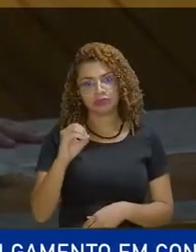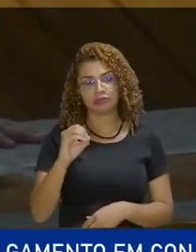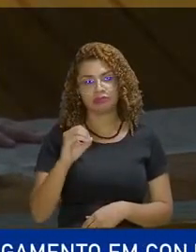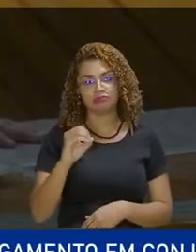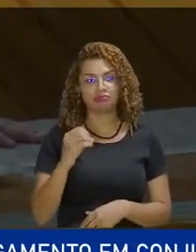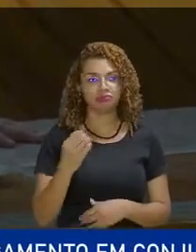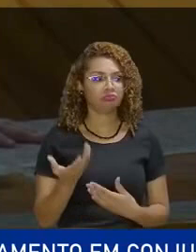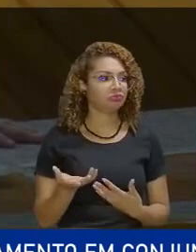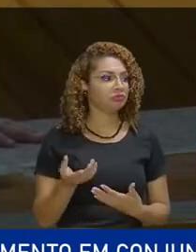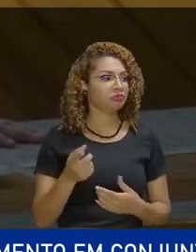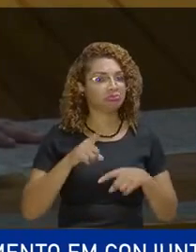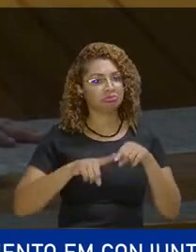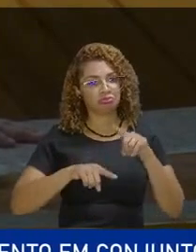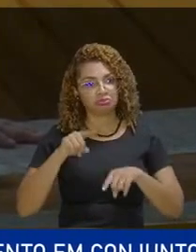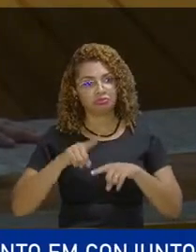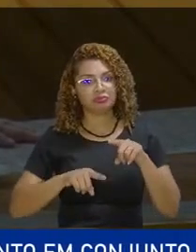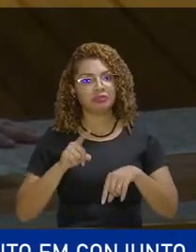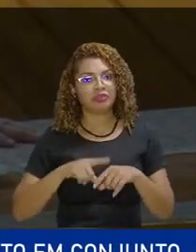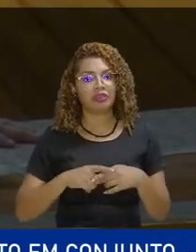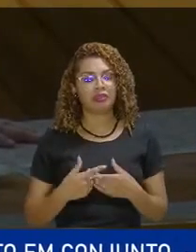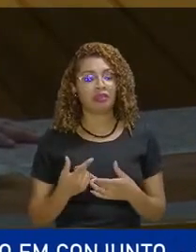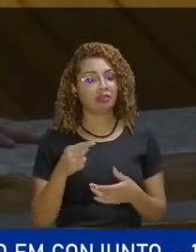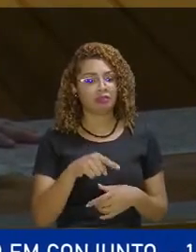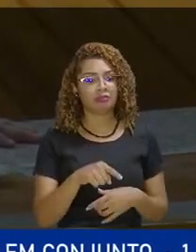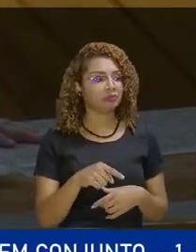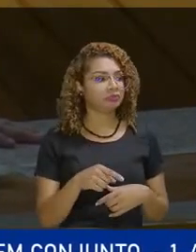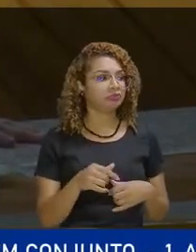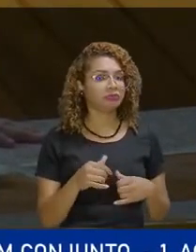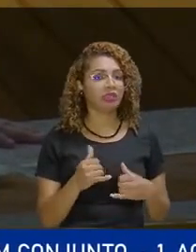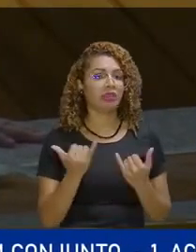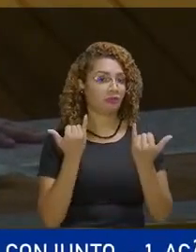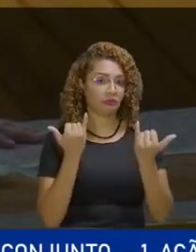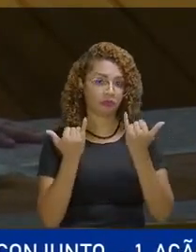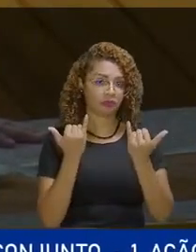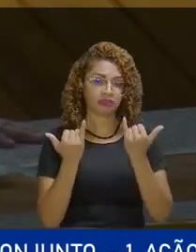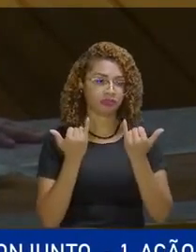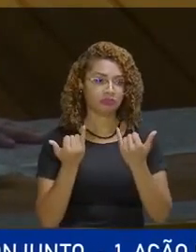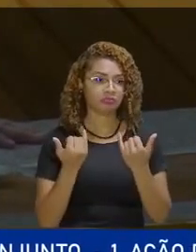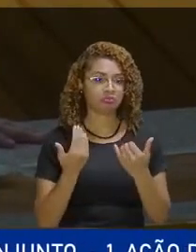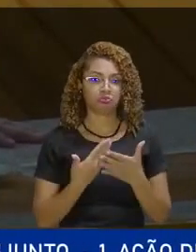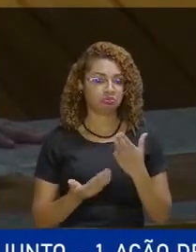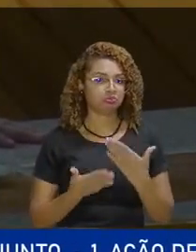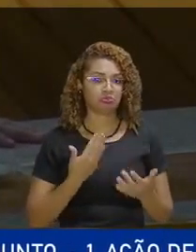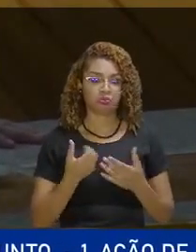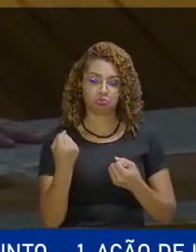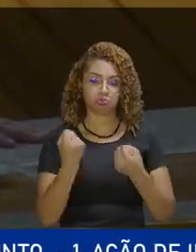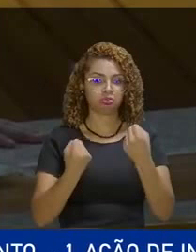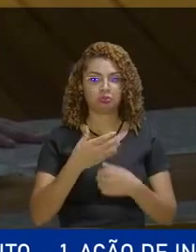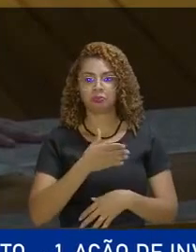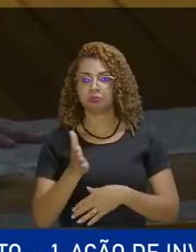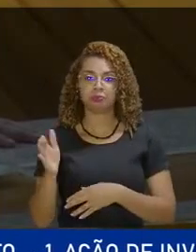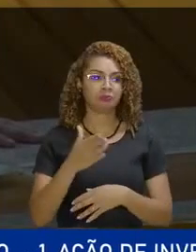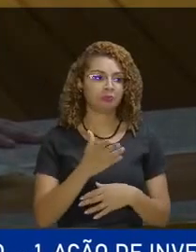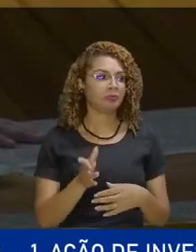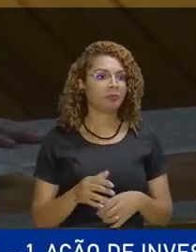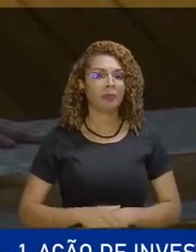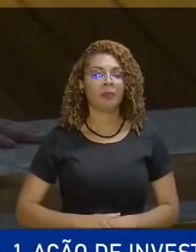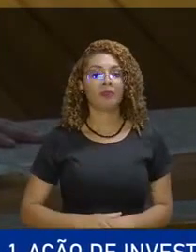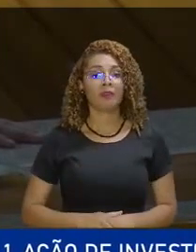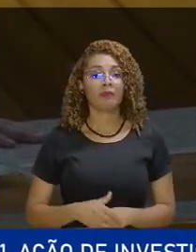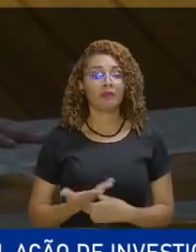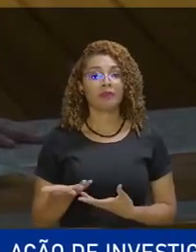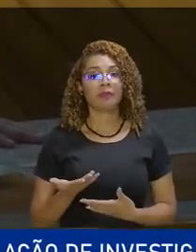de campanha estavam ali por mera coincidência, porque ele estava fazendo um transporte aleatório. Aquilo me parece que é uma